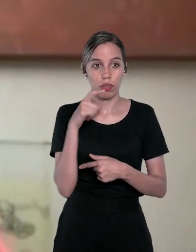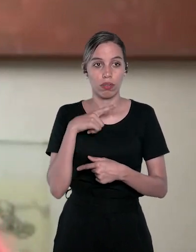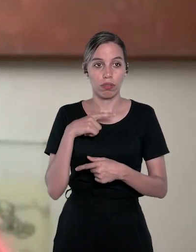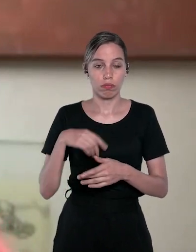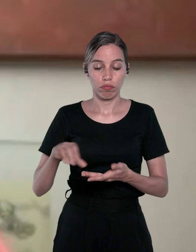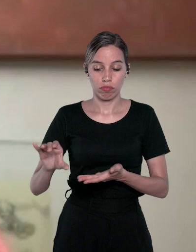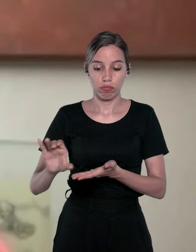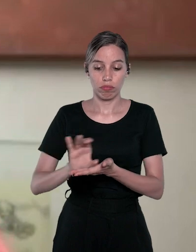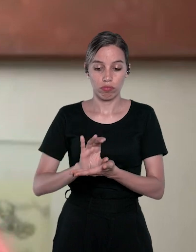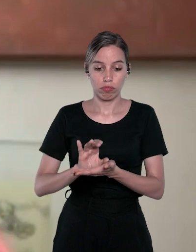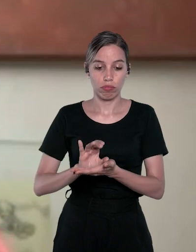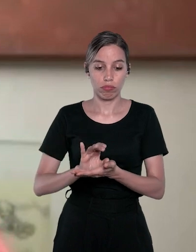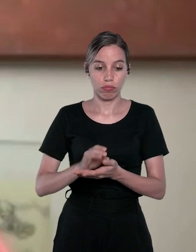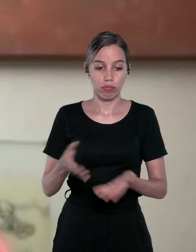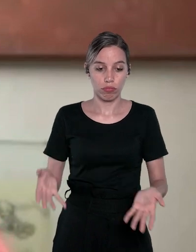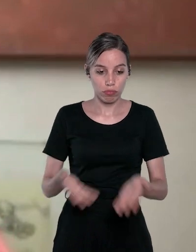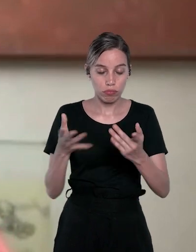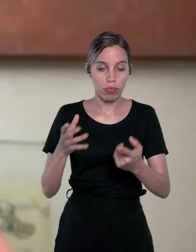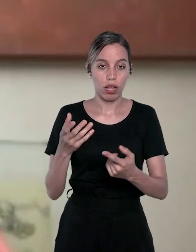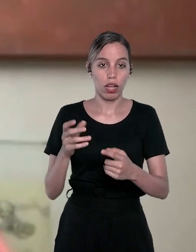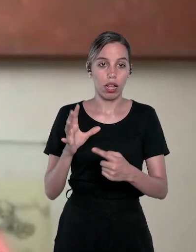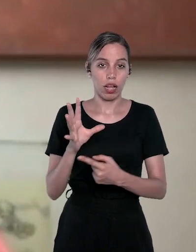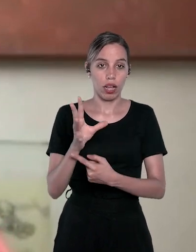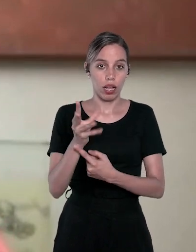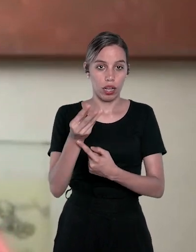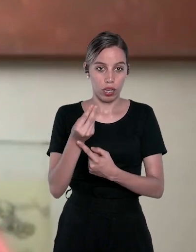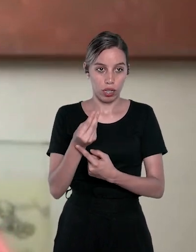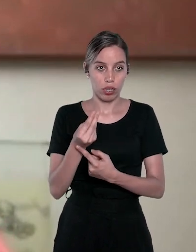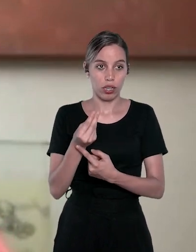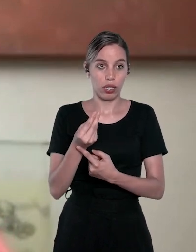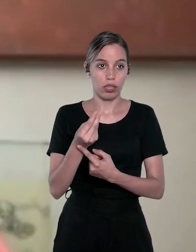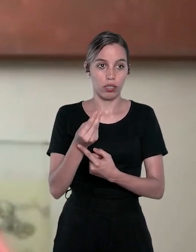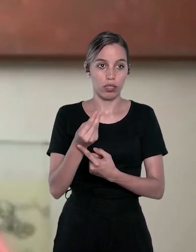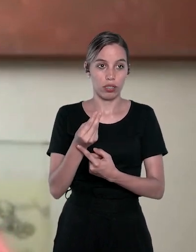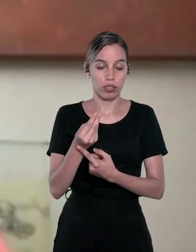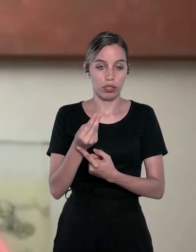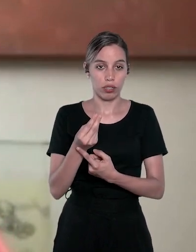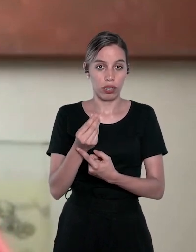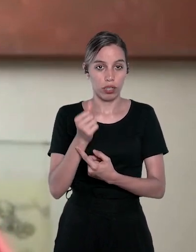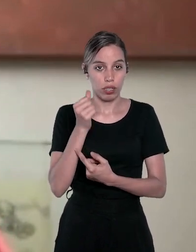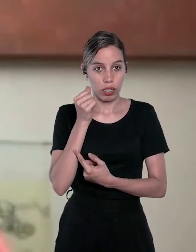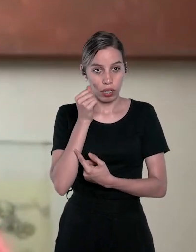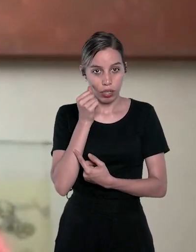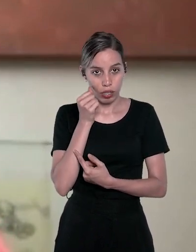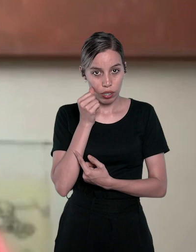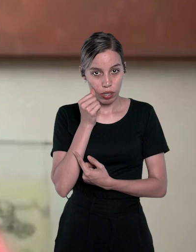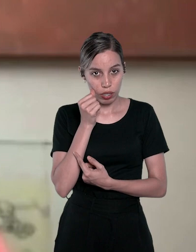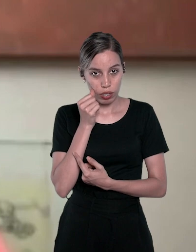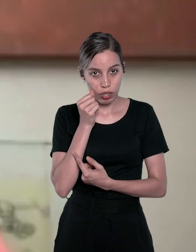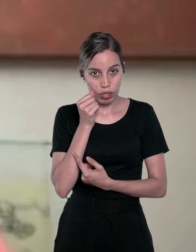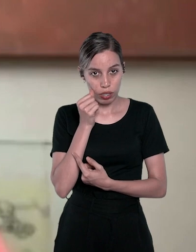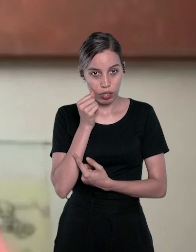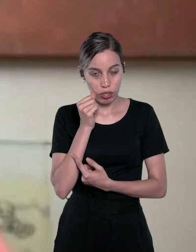Lúcia também foi uma patrocinadora aí das artes, ela foi uma